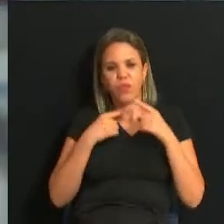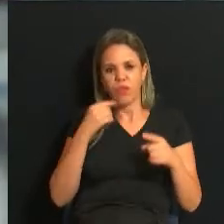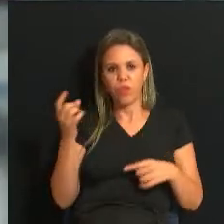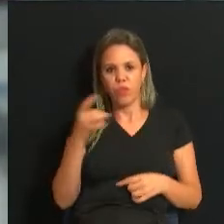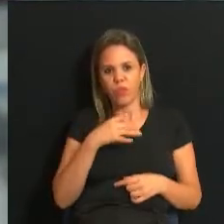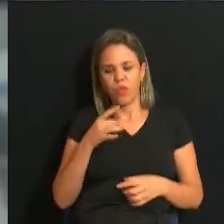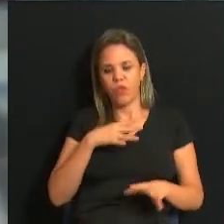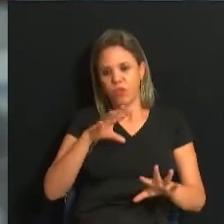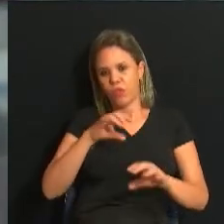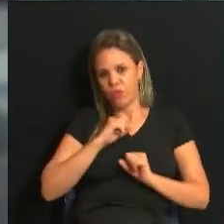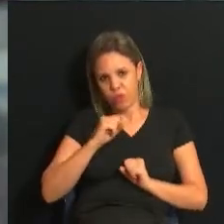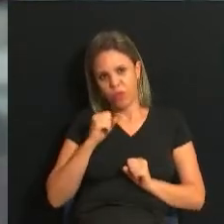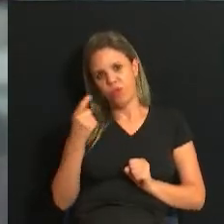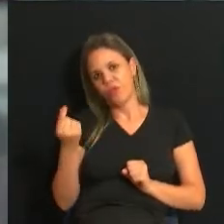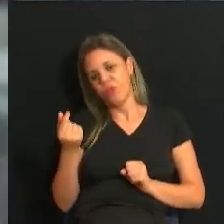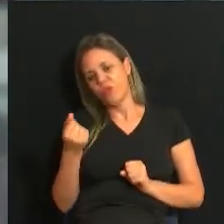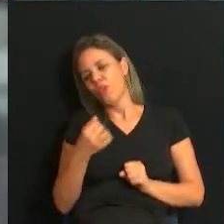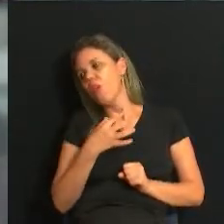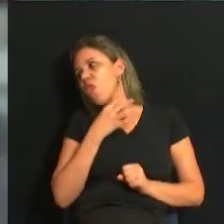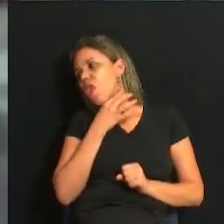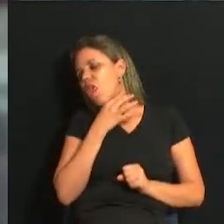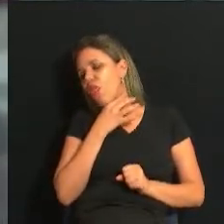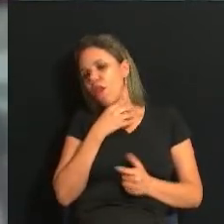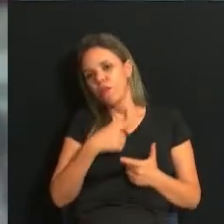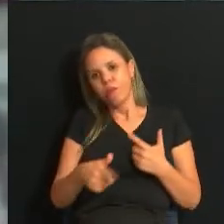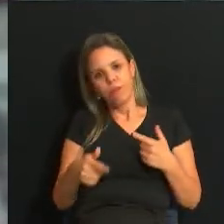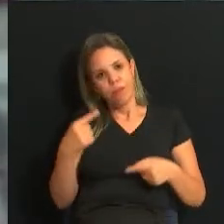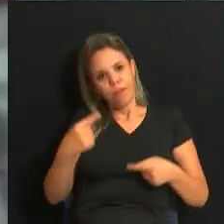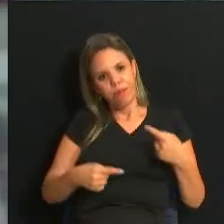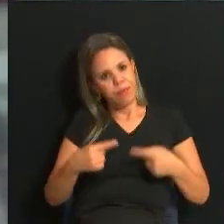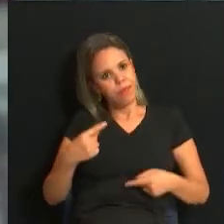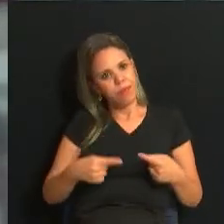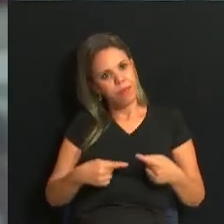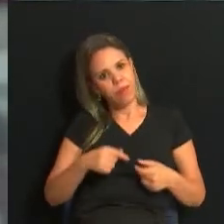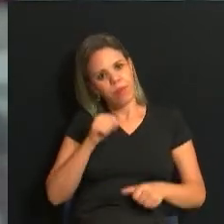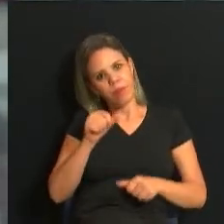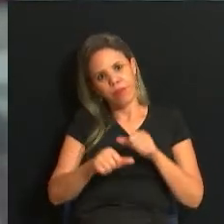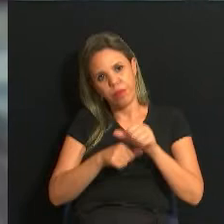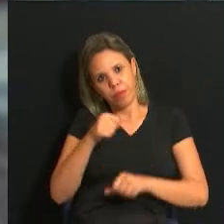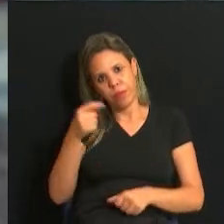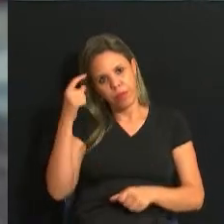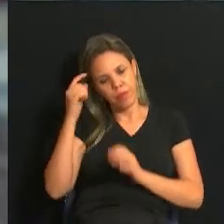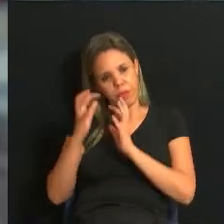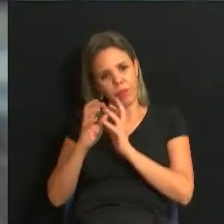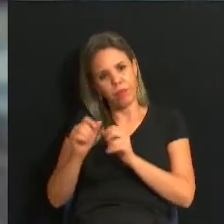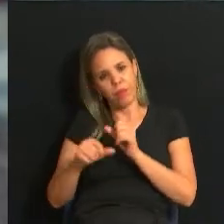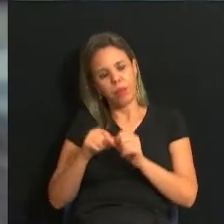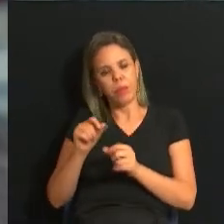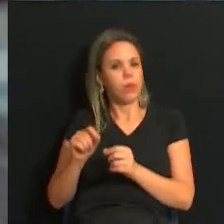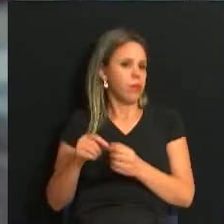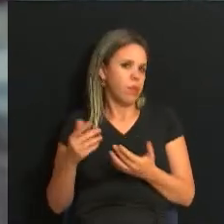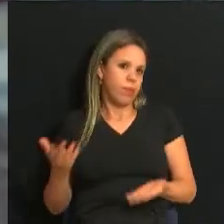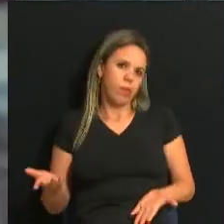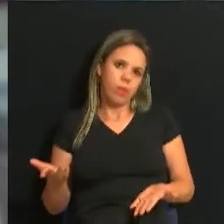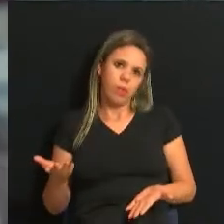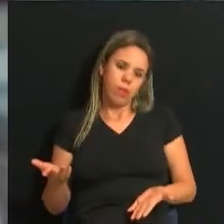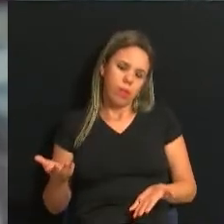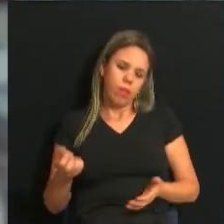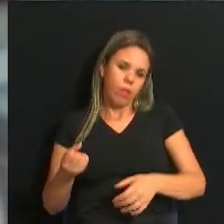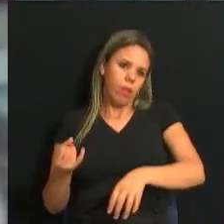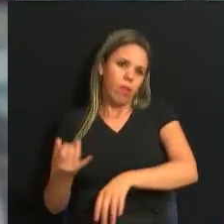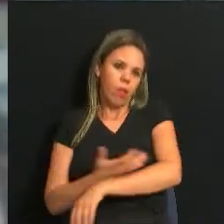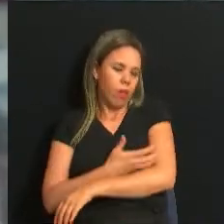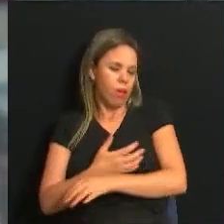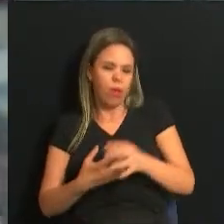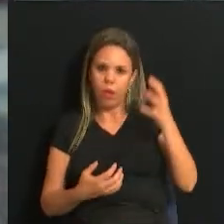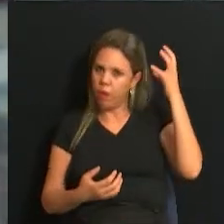ou a questão financeira, a própria instabilidade política, isso alterou o nosso cérebro de que forma? A área mais emocional do nosso